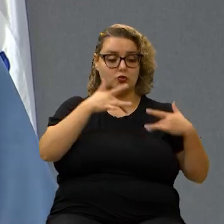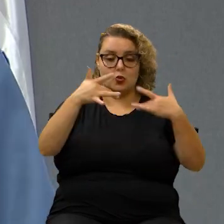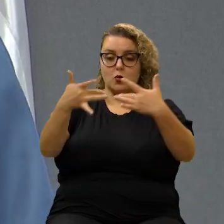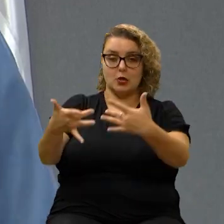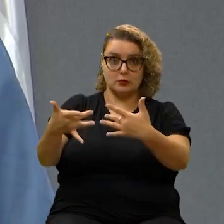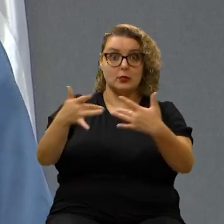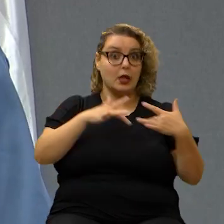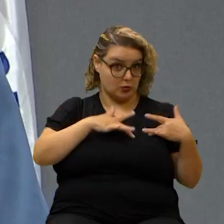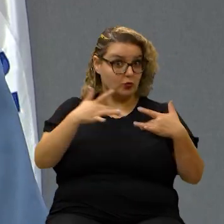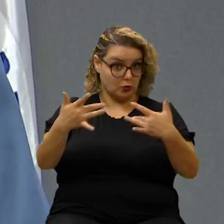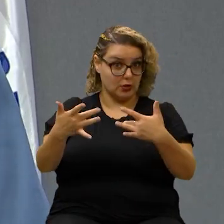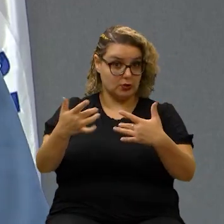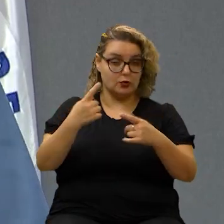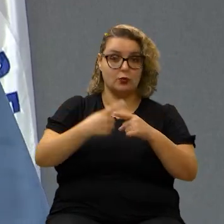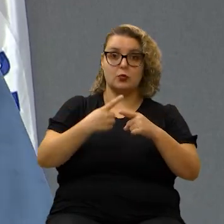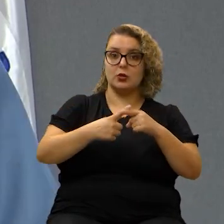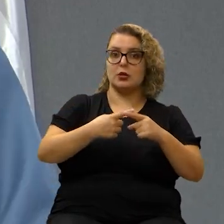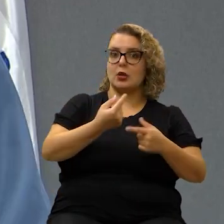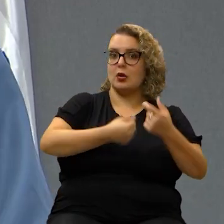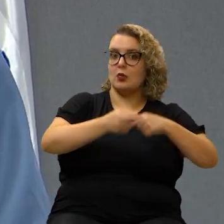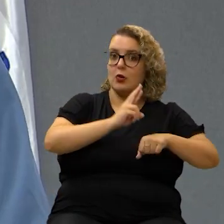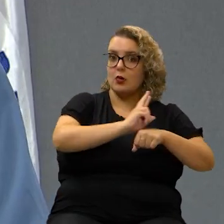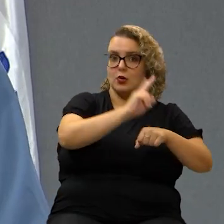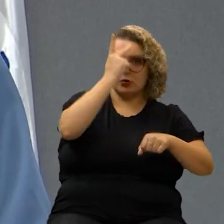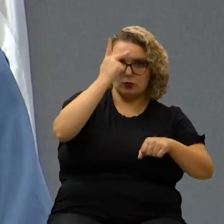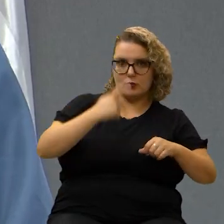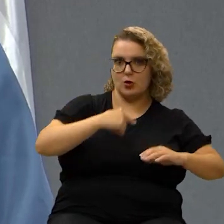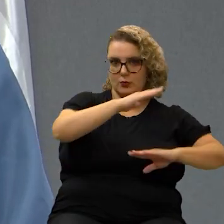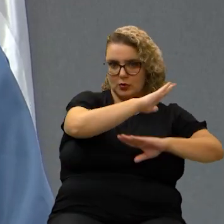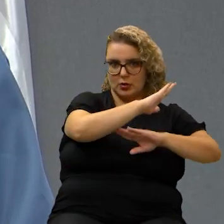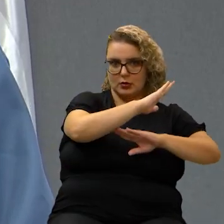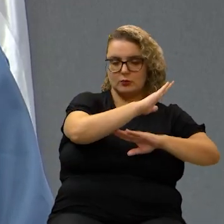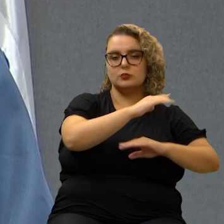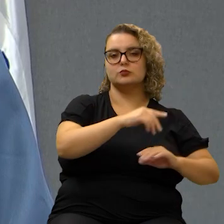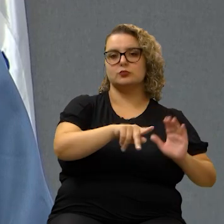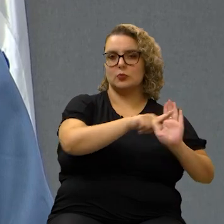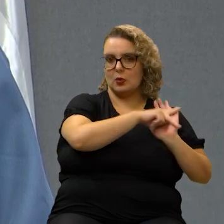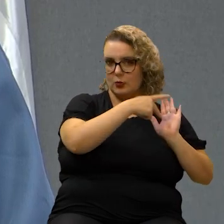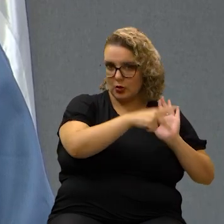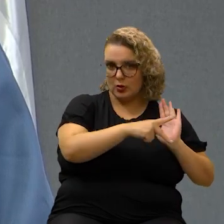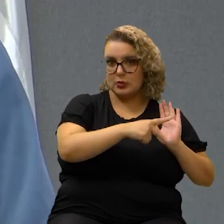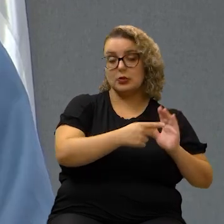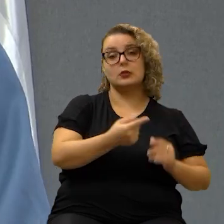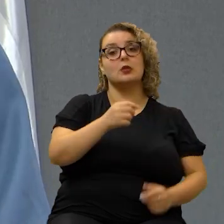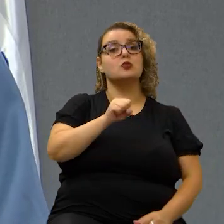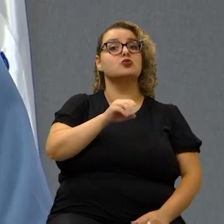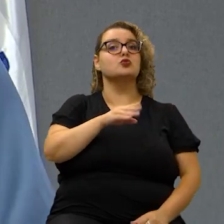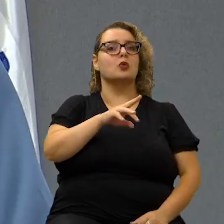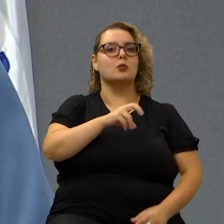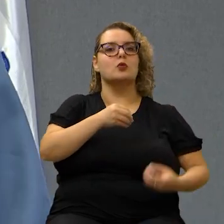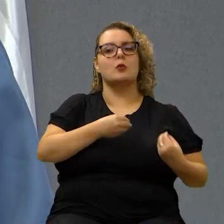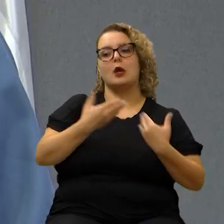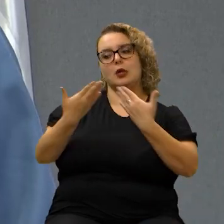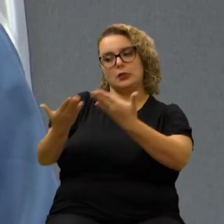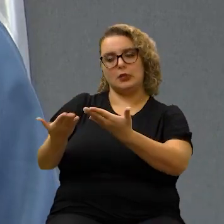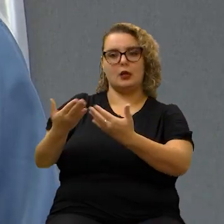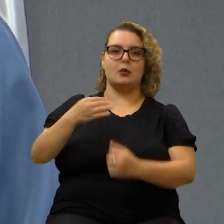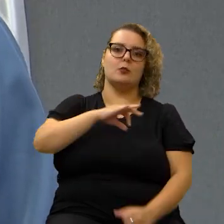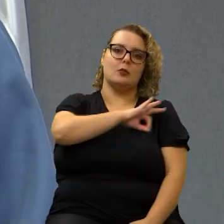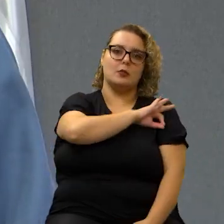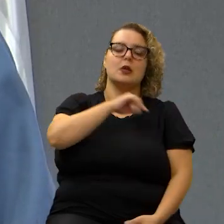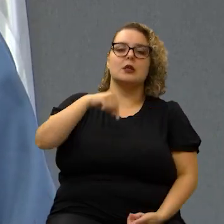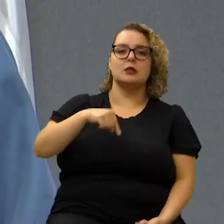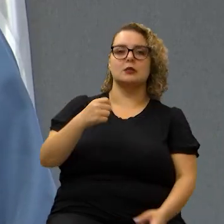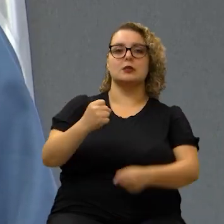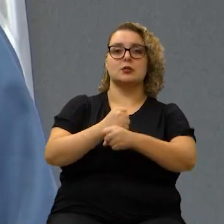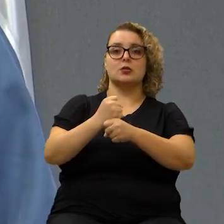paraa prefeitura é doando viu porque esse recurso é um recurso próprio da do orçamento da câmara então sobrou a gente doa pra prefeitura